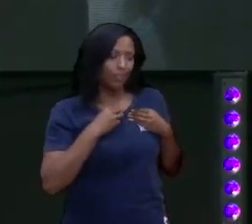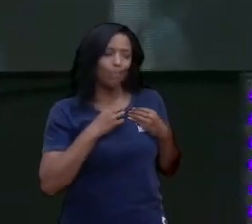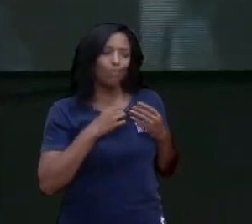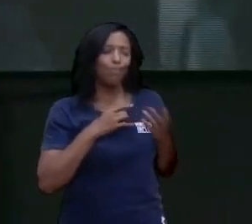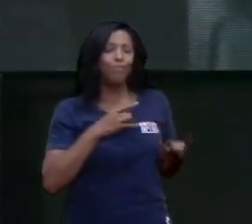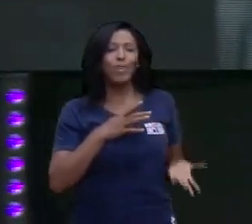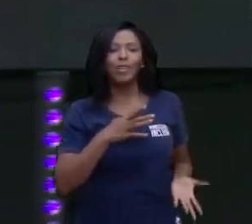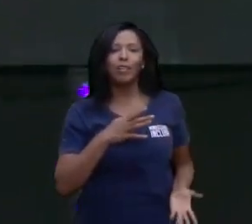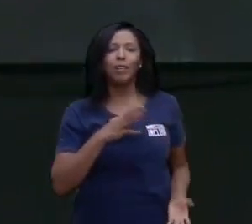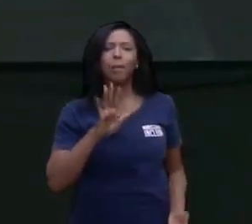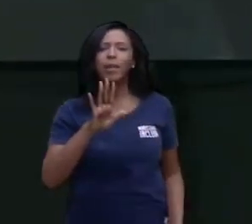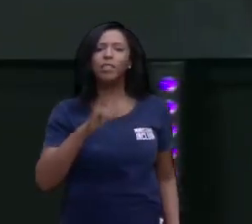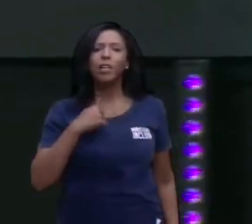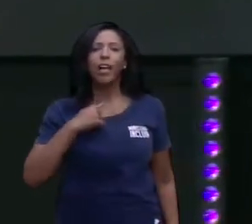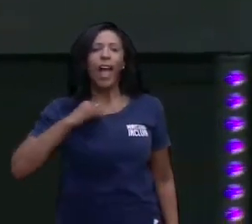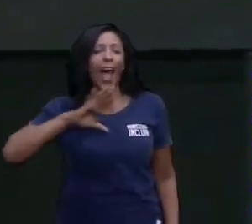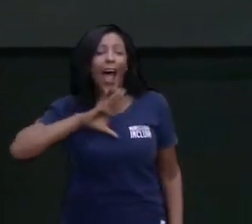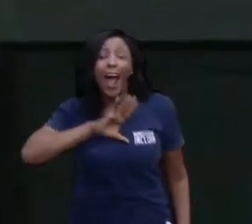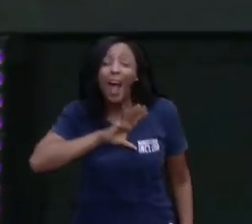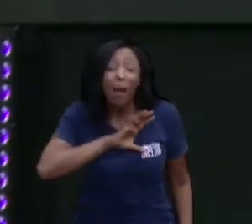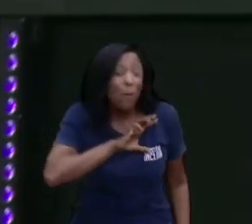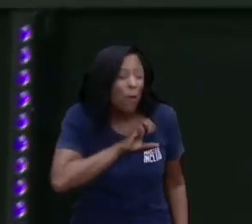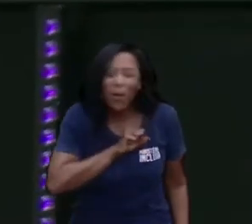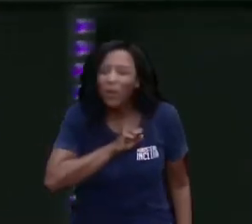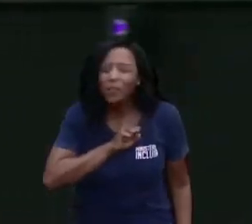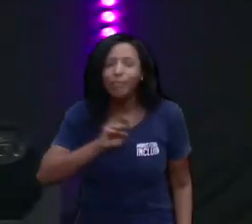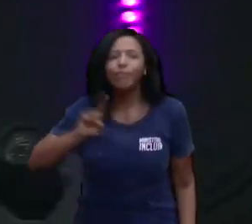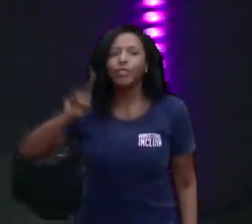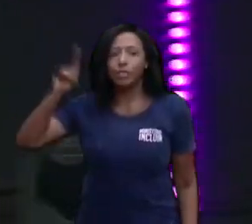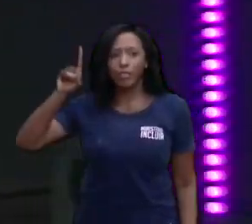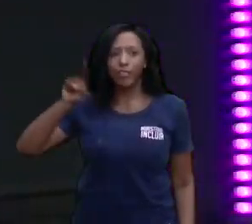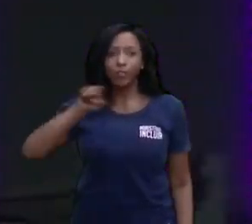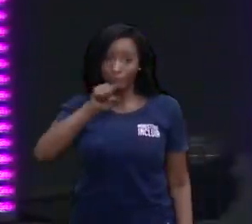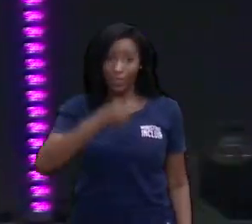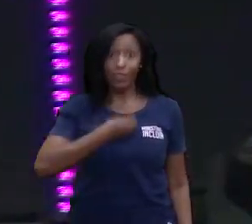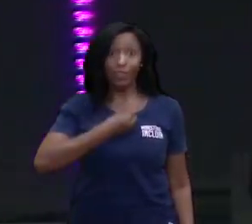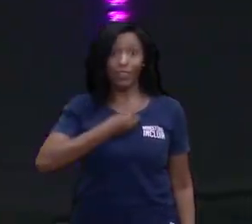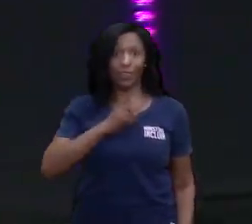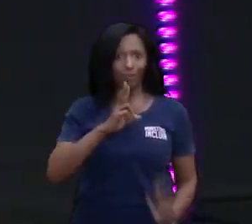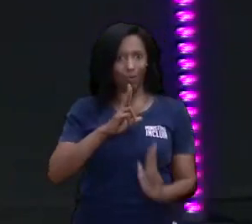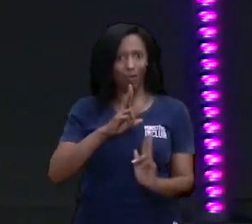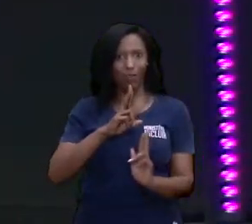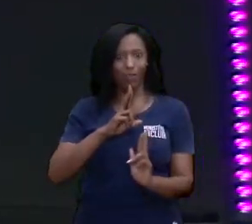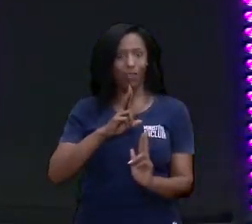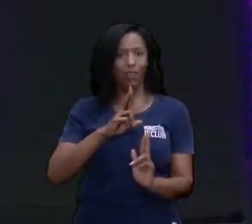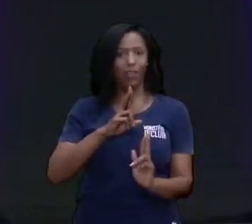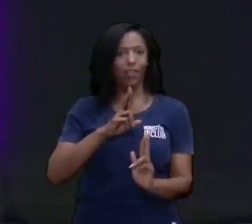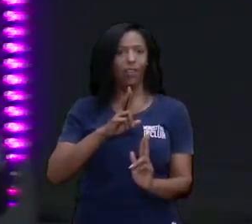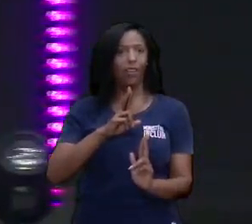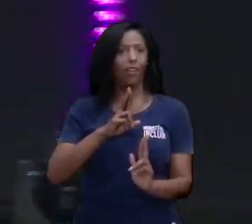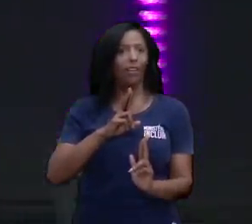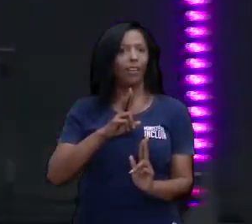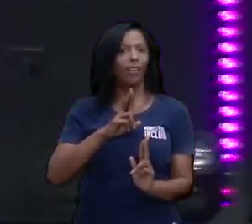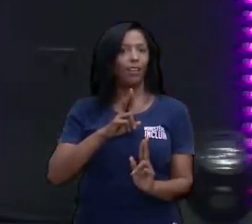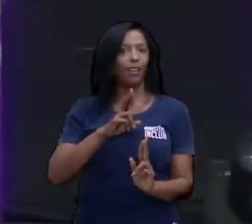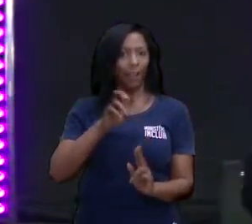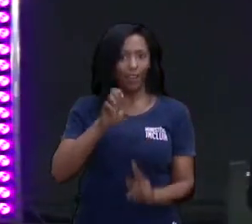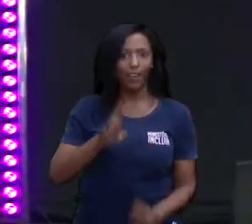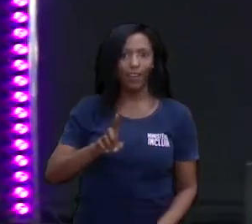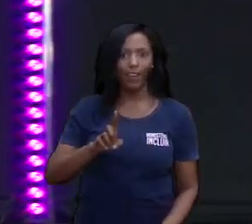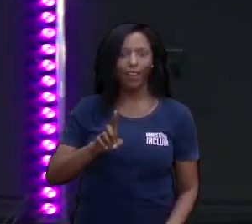Oi e a coisa que eu mais amo na minha vida é Deus é assim que você vive mesmo é assim que você vive